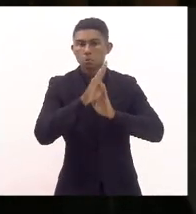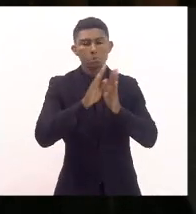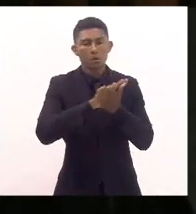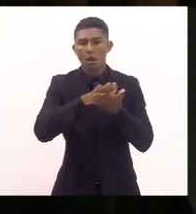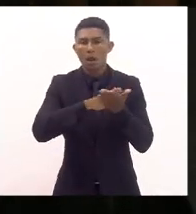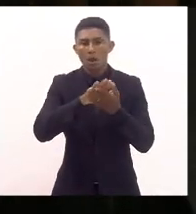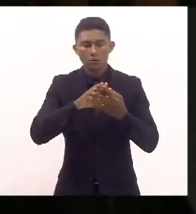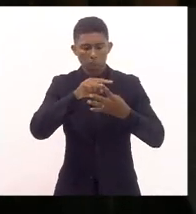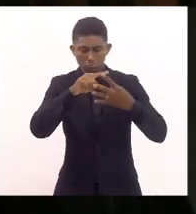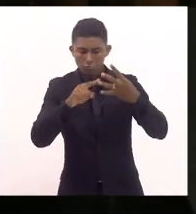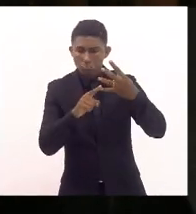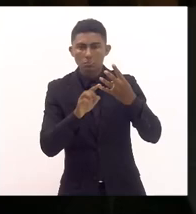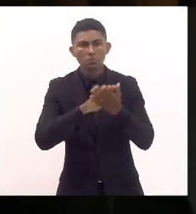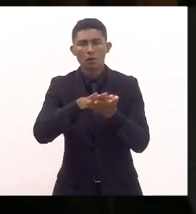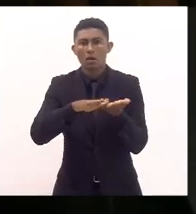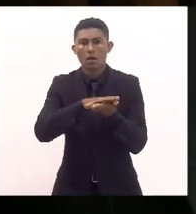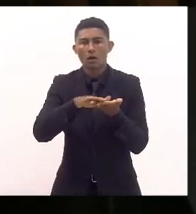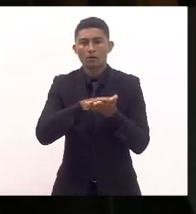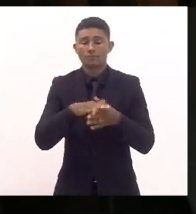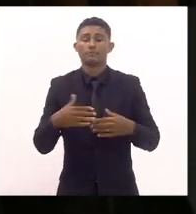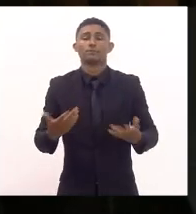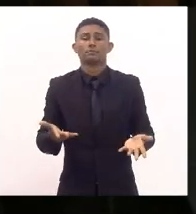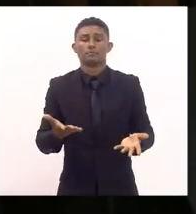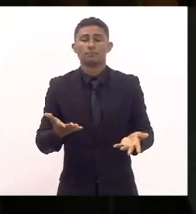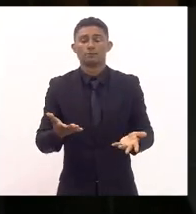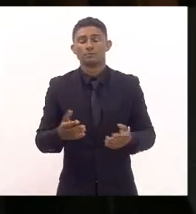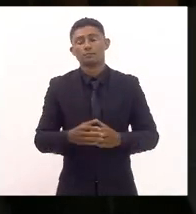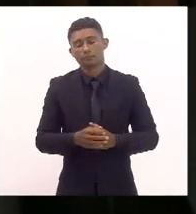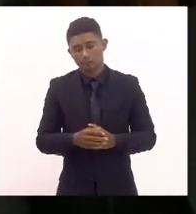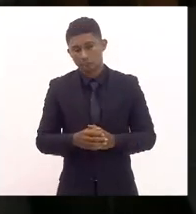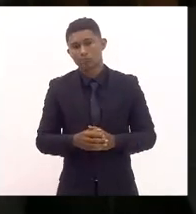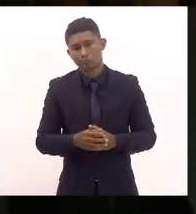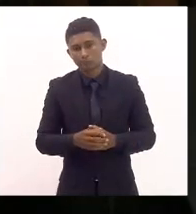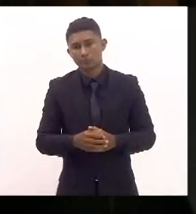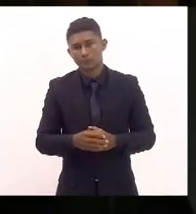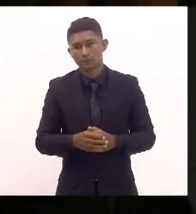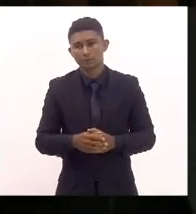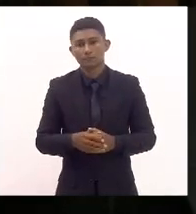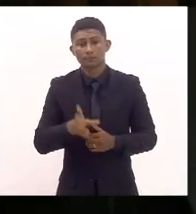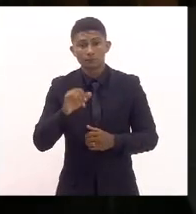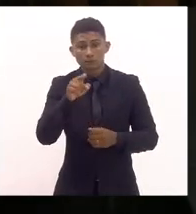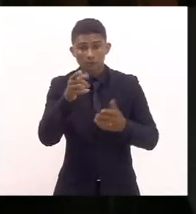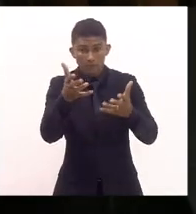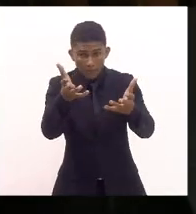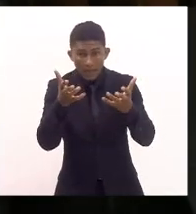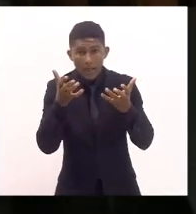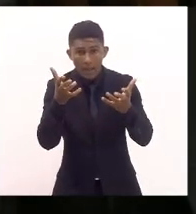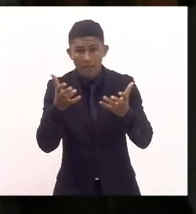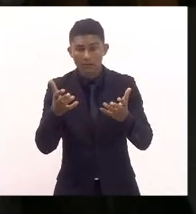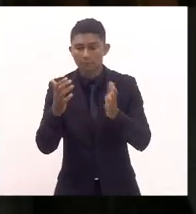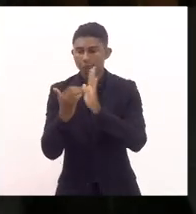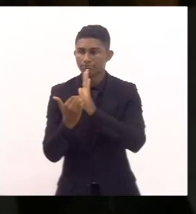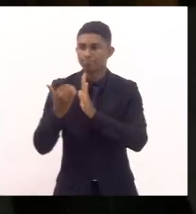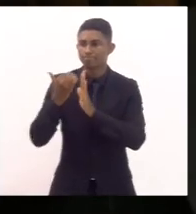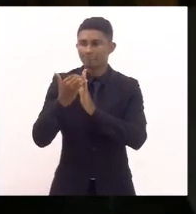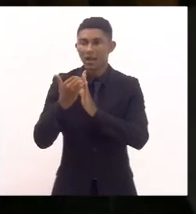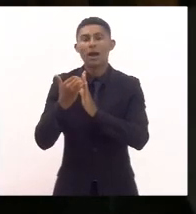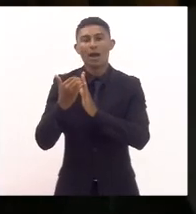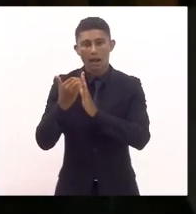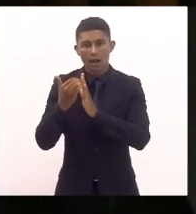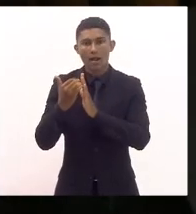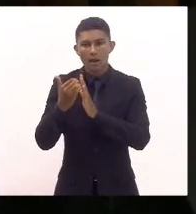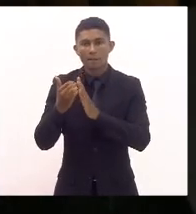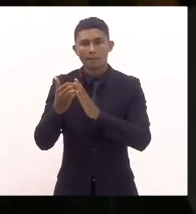O que são as contra partidas Possíveis quando você quer incrementar a produção que o